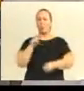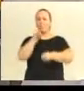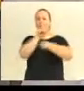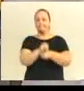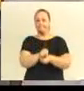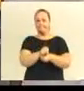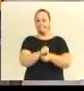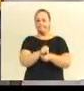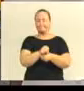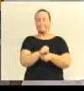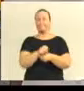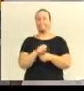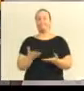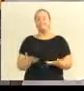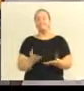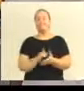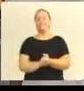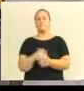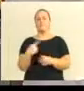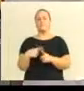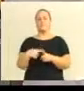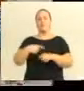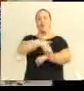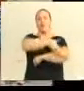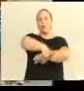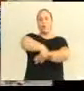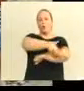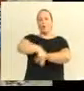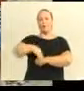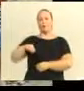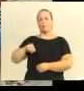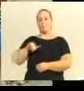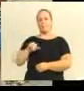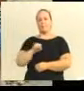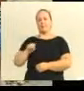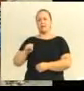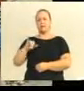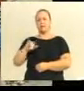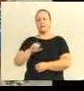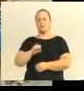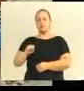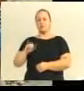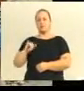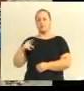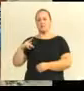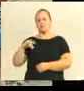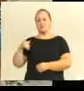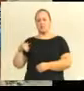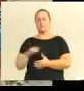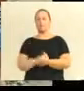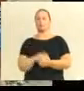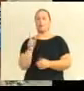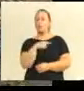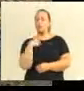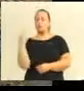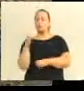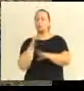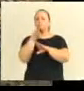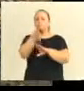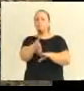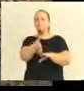pavimentação na rua mississippi loteamento morada do sol fomos lá conversar com a comissão da rua vereador wanderley estão preocupados porque